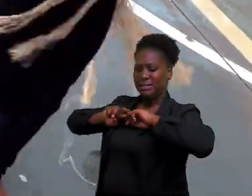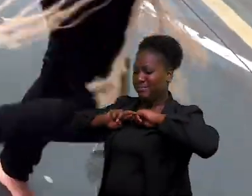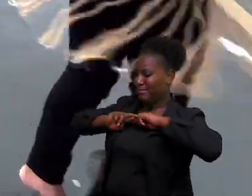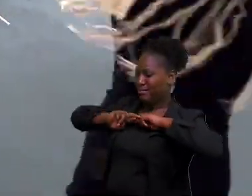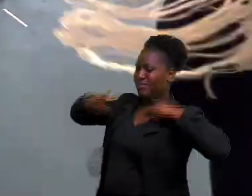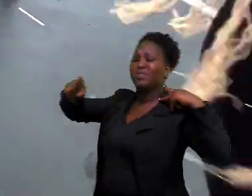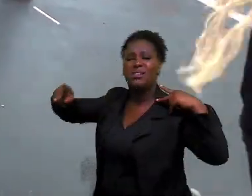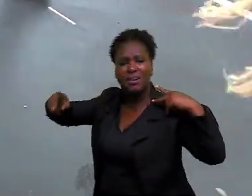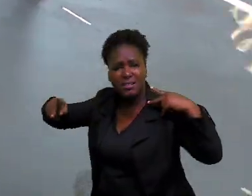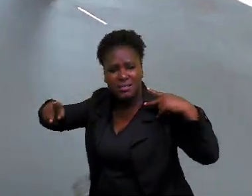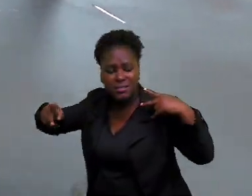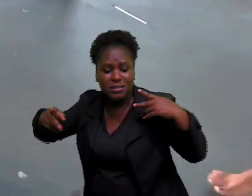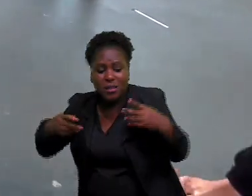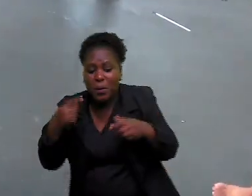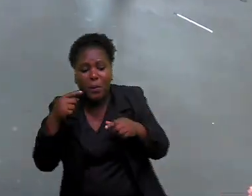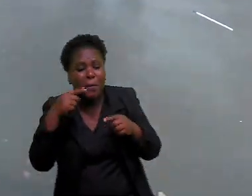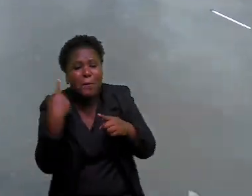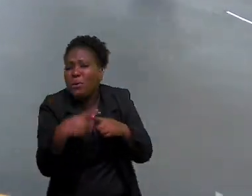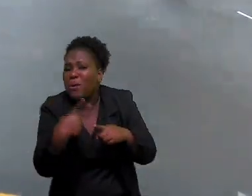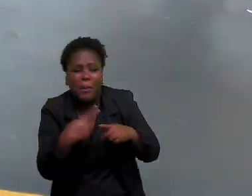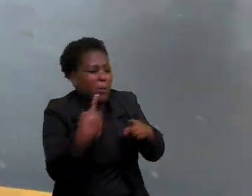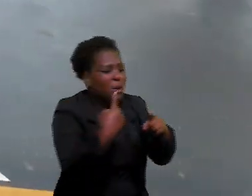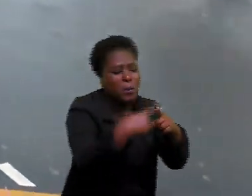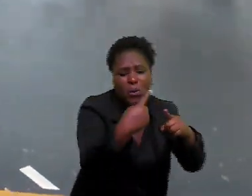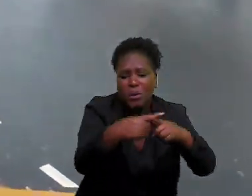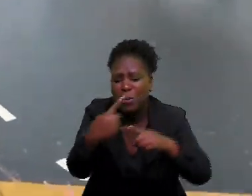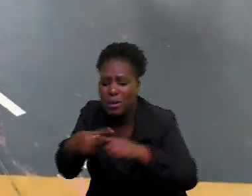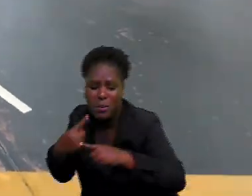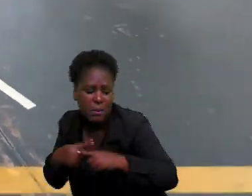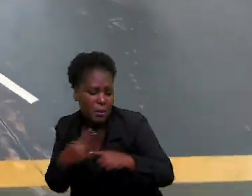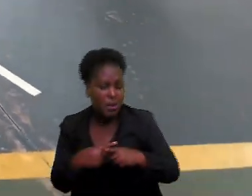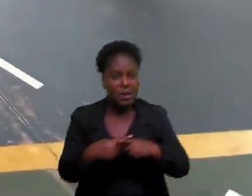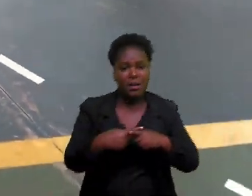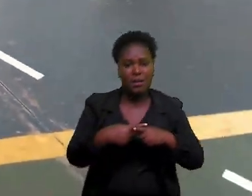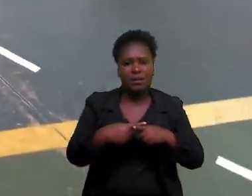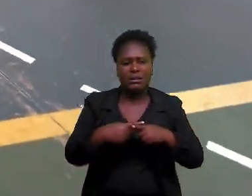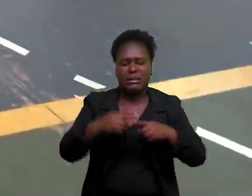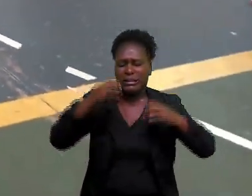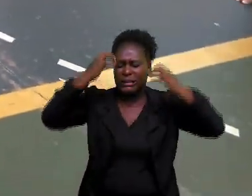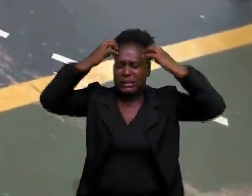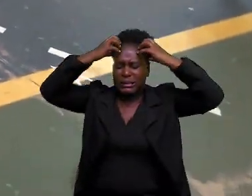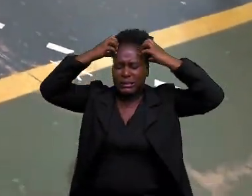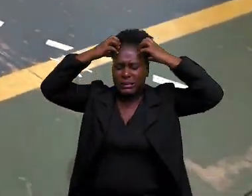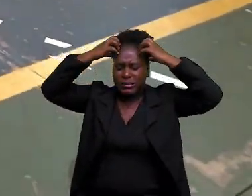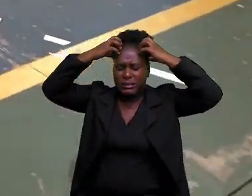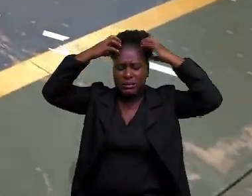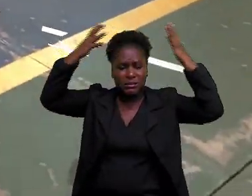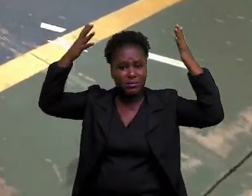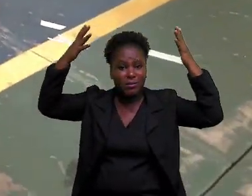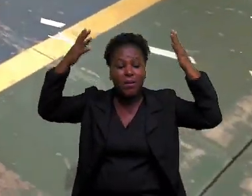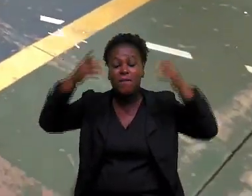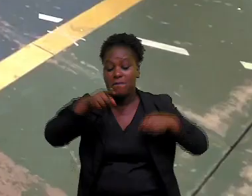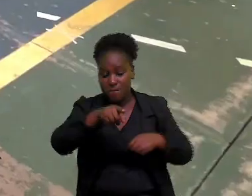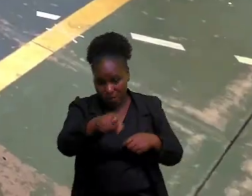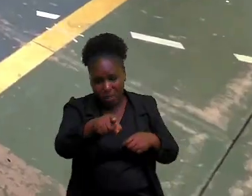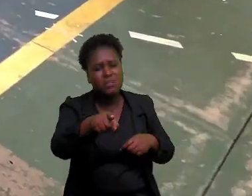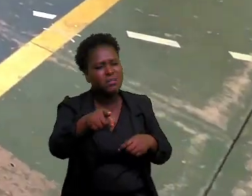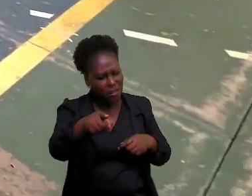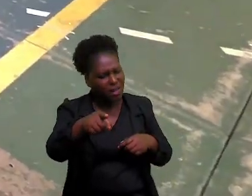Só você vai encontrar liberdade